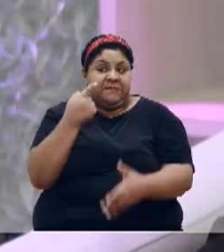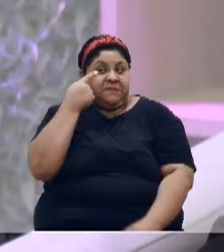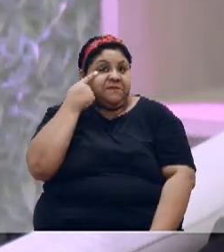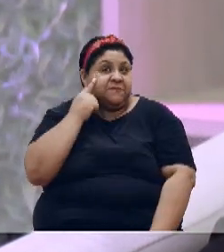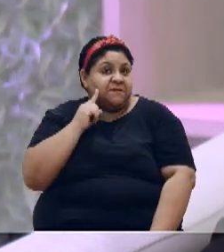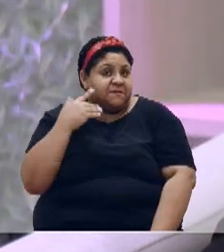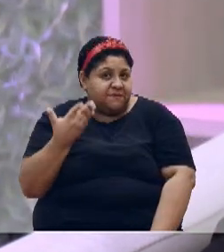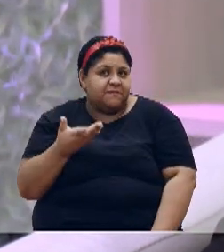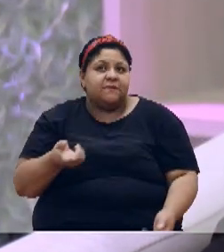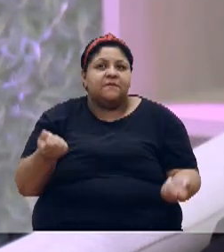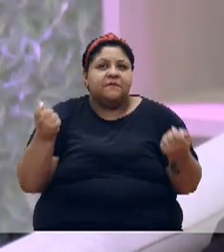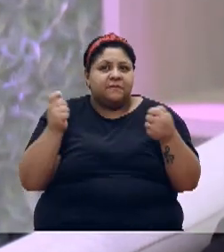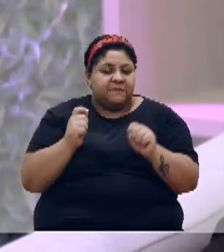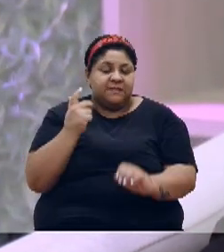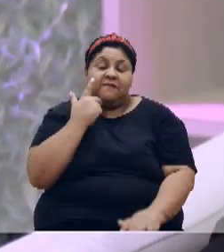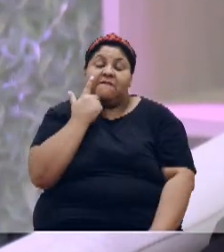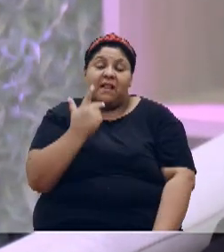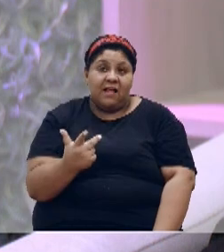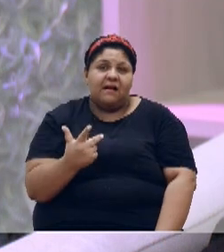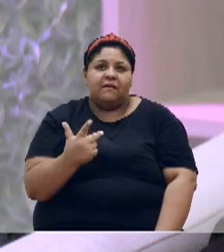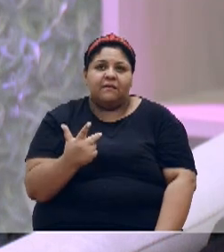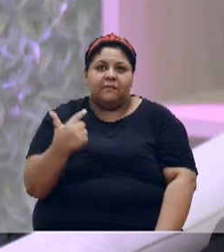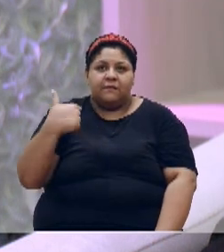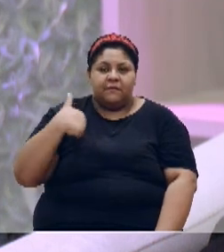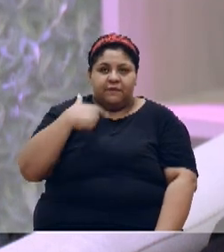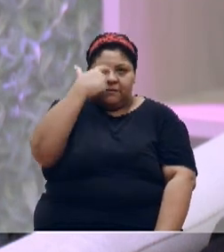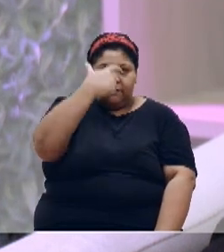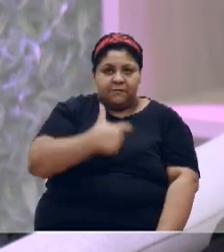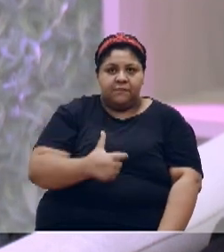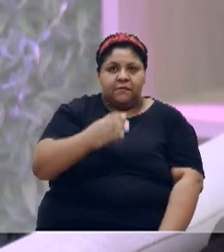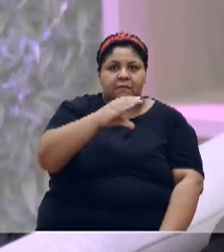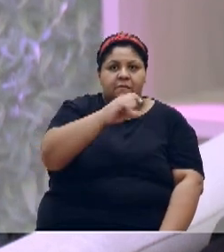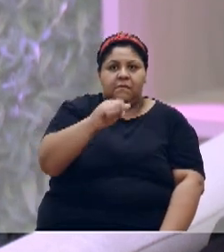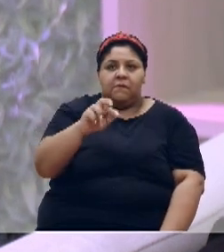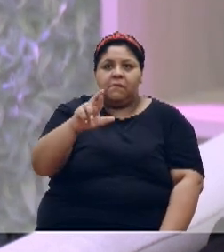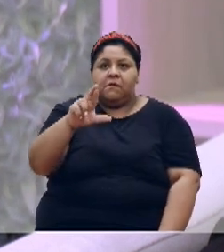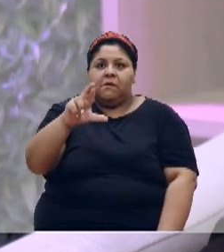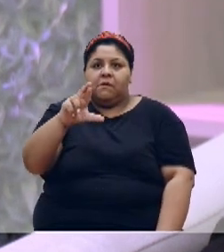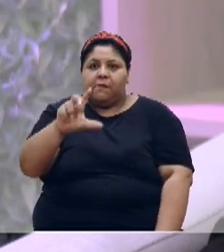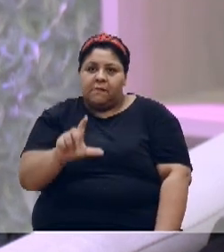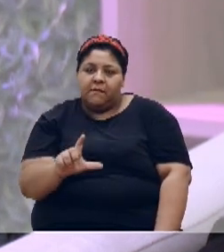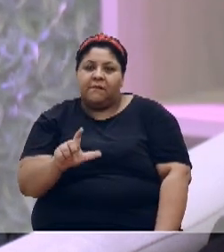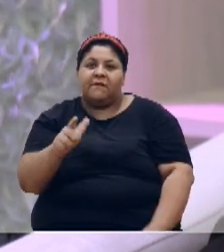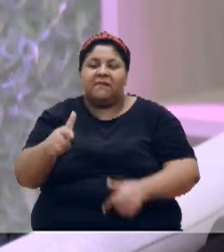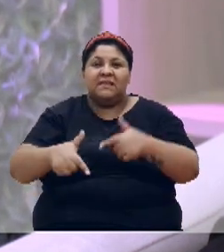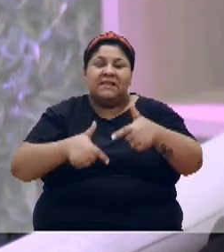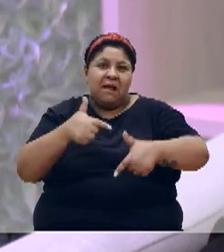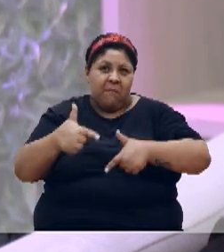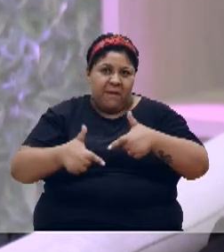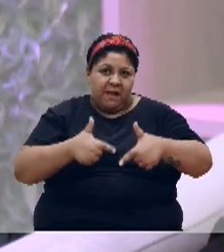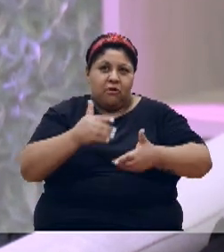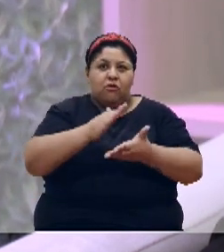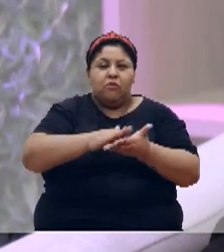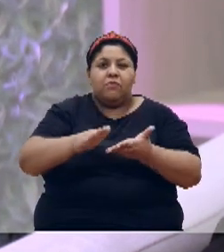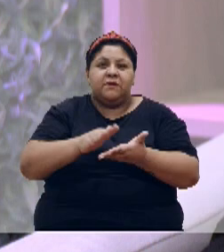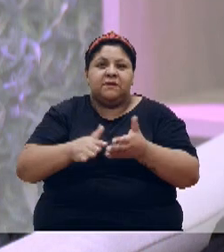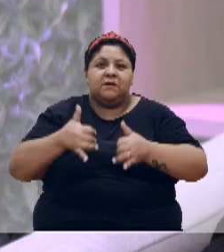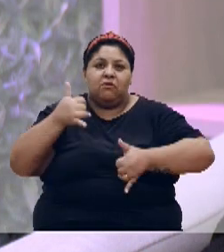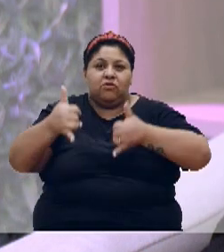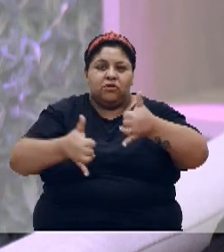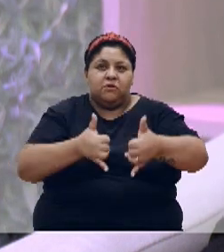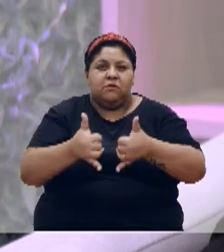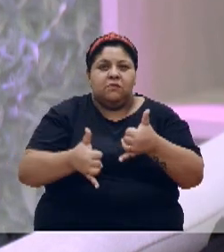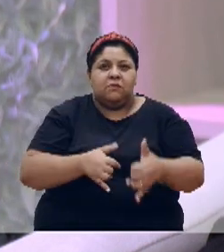Mas que precisa ser validado. Eu sou a Carol Zanetti, eu trabalho com produção de moda e sou mãe de 2 meninas.